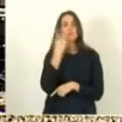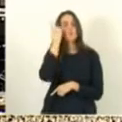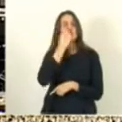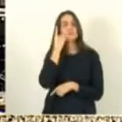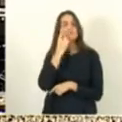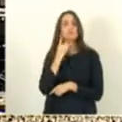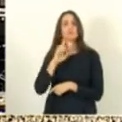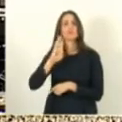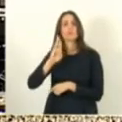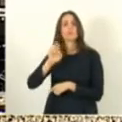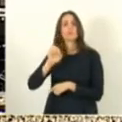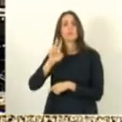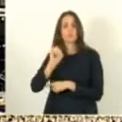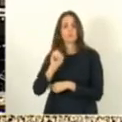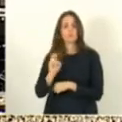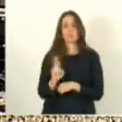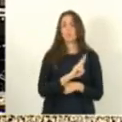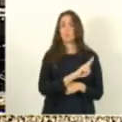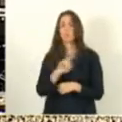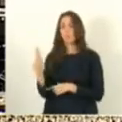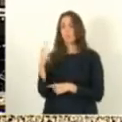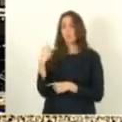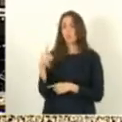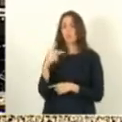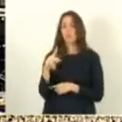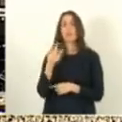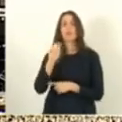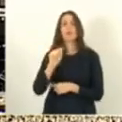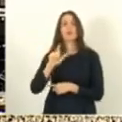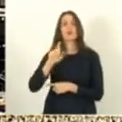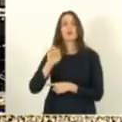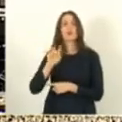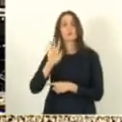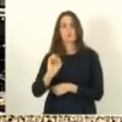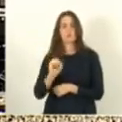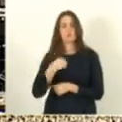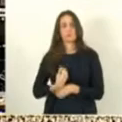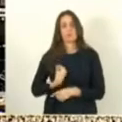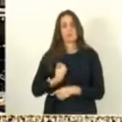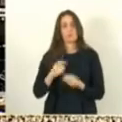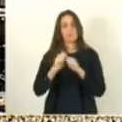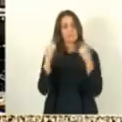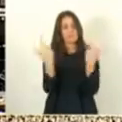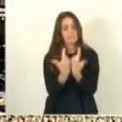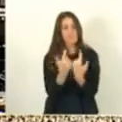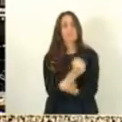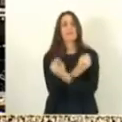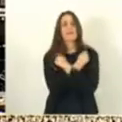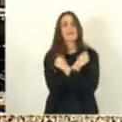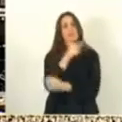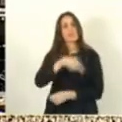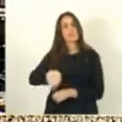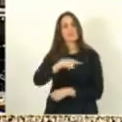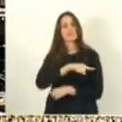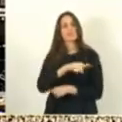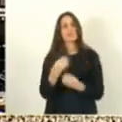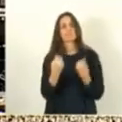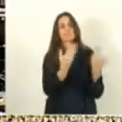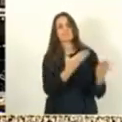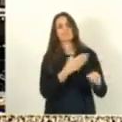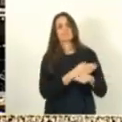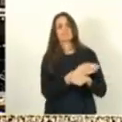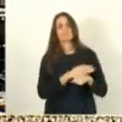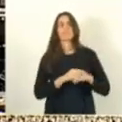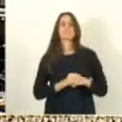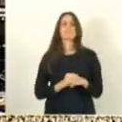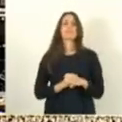Humberto Aires. Muito prazer tê-lo aqui conosco nas dependências da Assembleia Legislativa. Leve o abraço do Poder Legislativo. Passamos então à fase